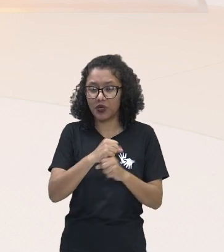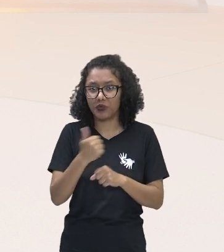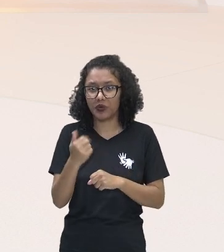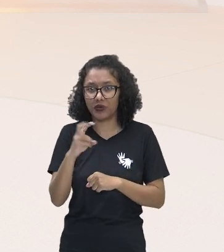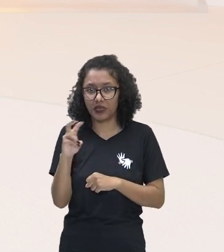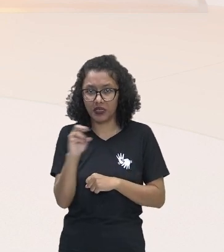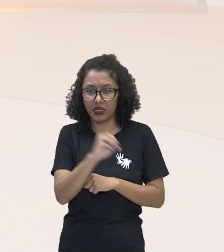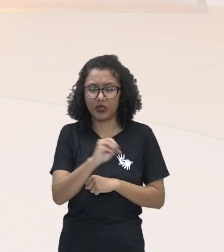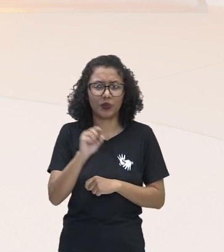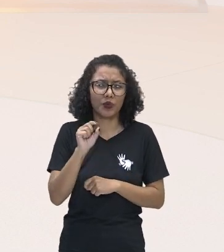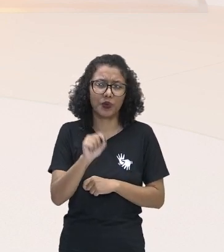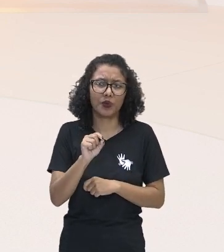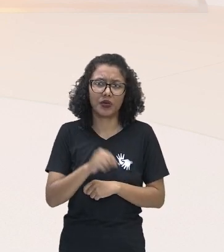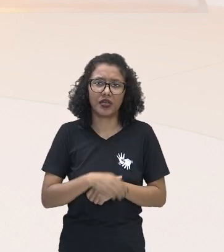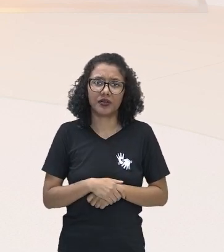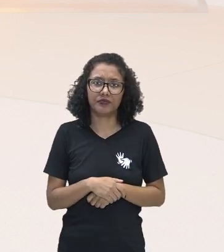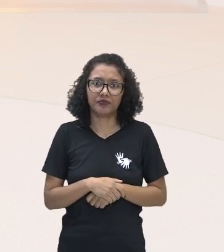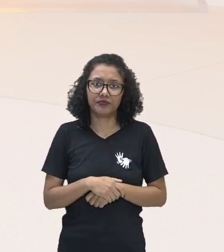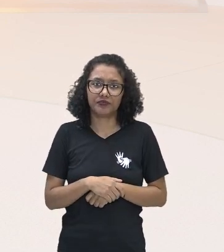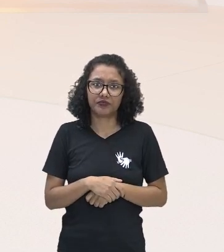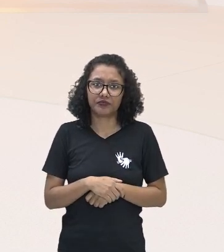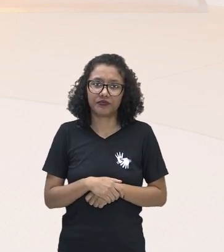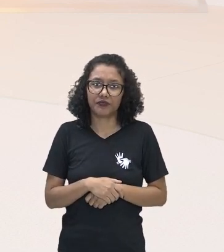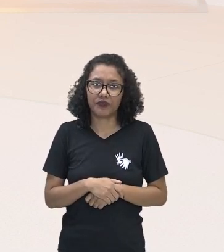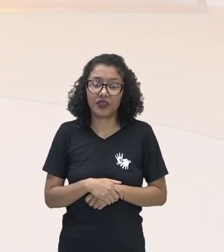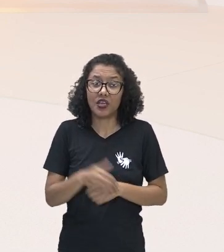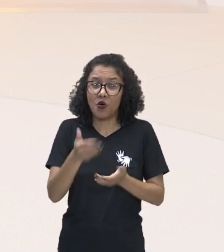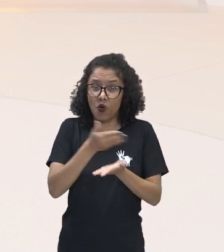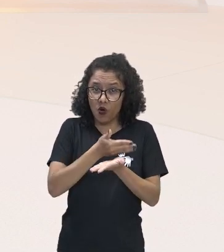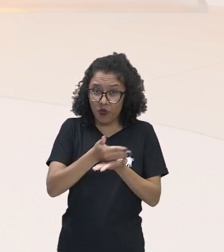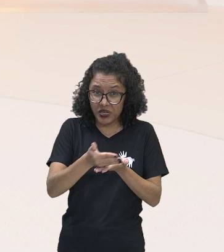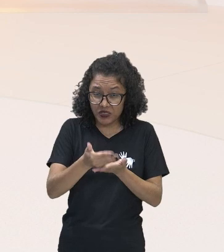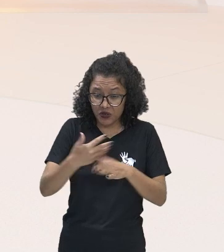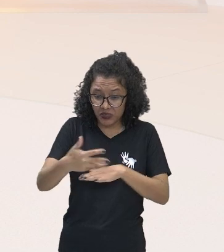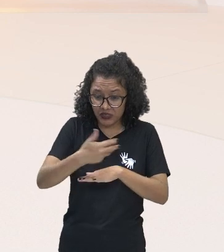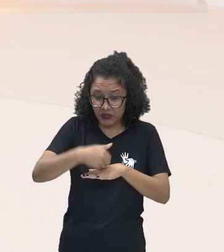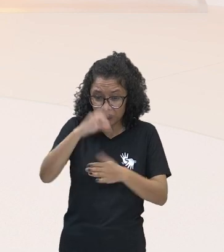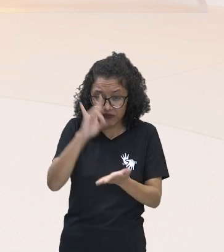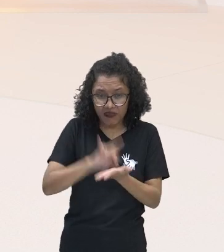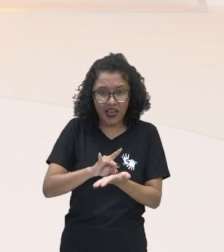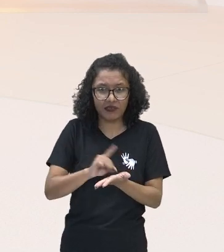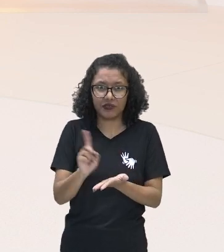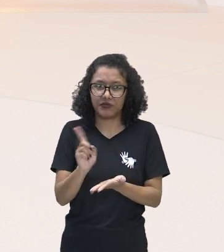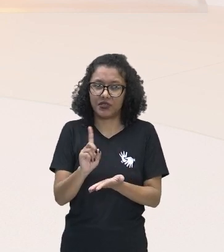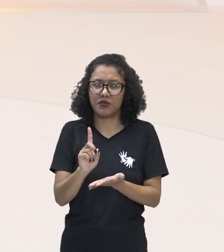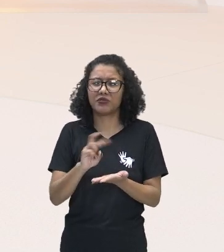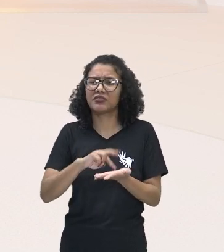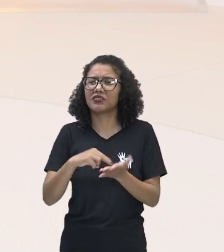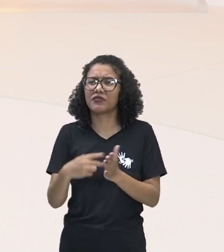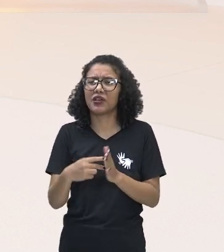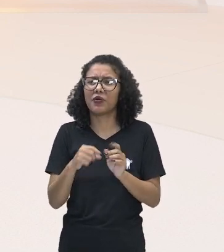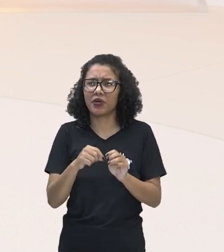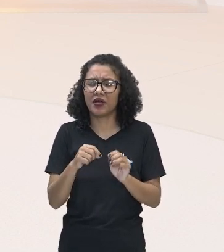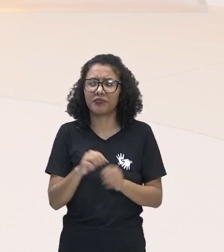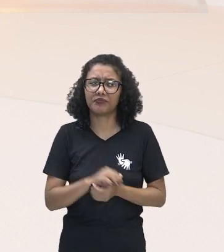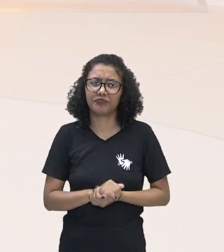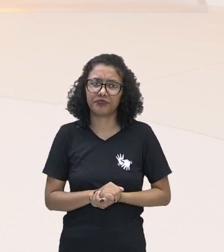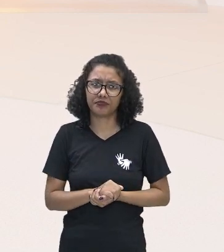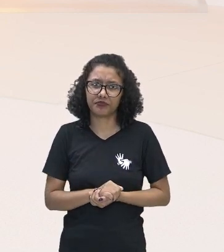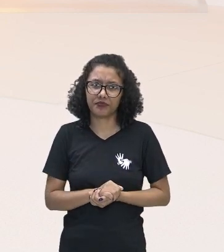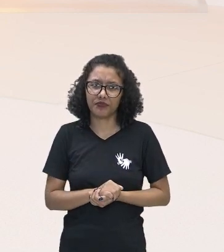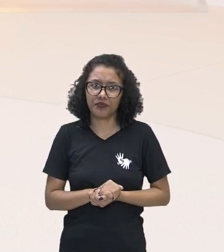estabeleceram inicialmente o processo colonizatório. O que isso significa? Eles não efetivaram